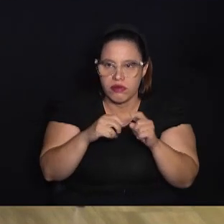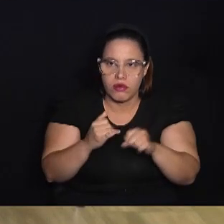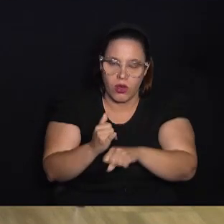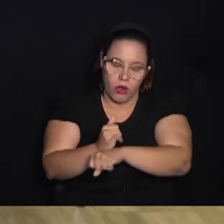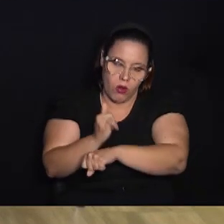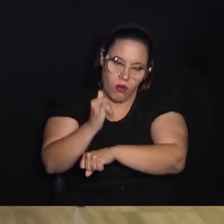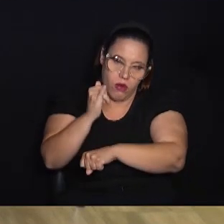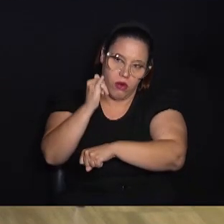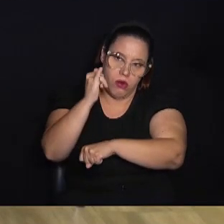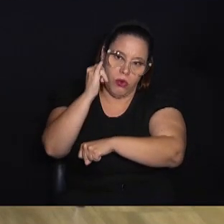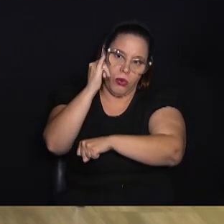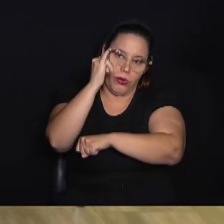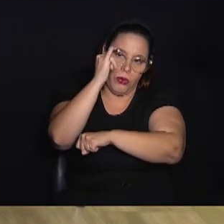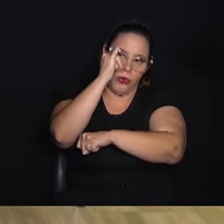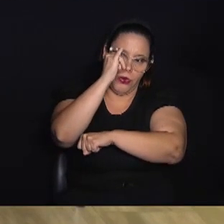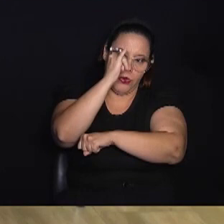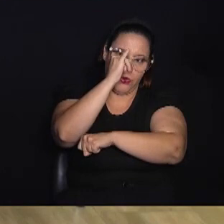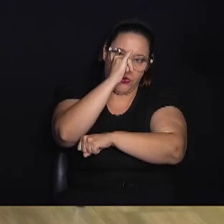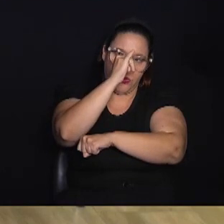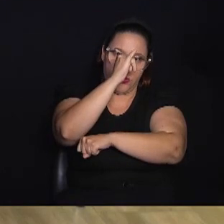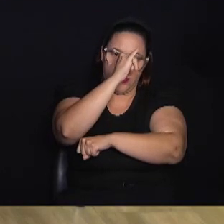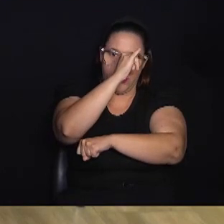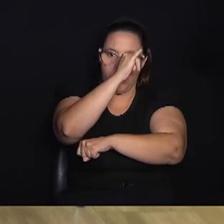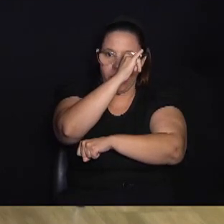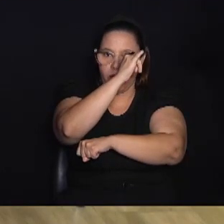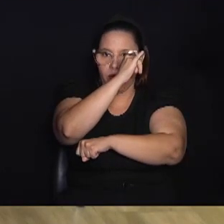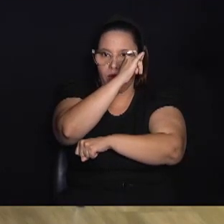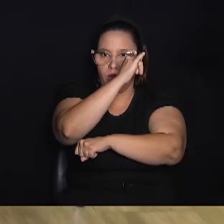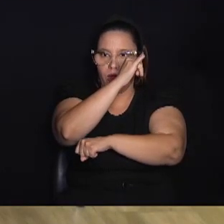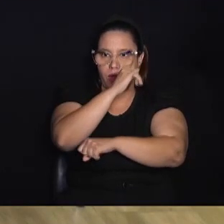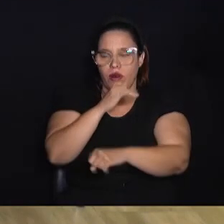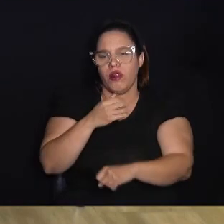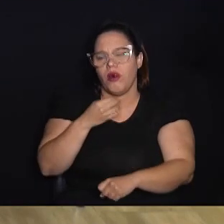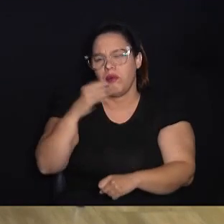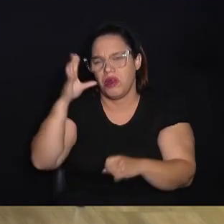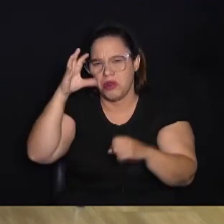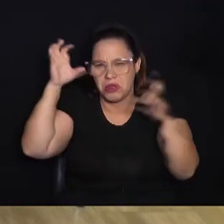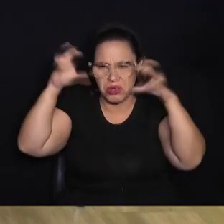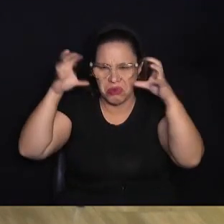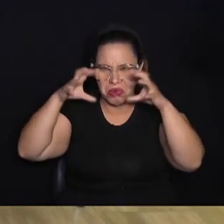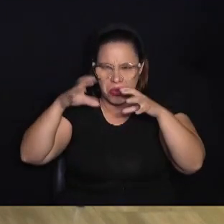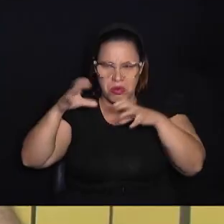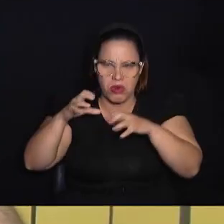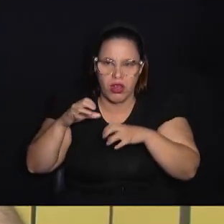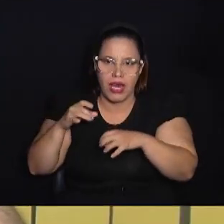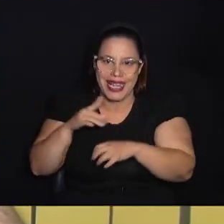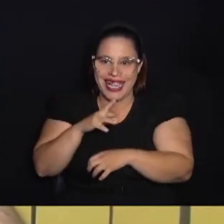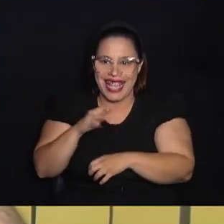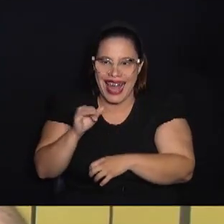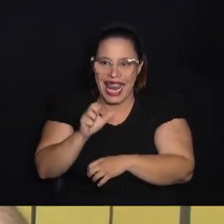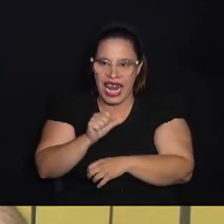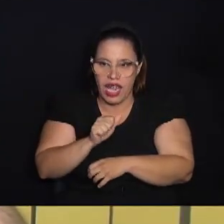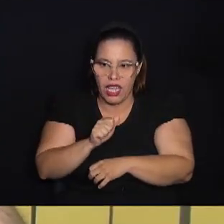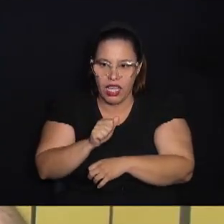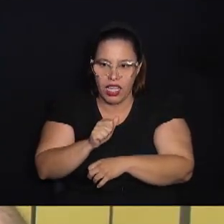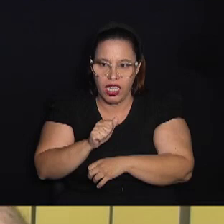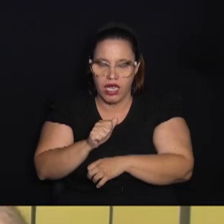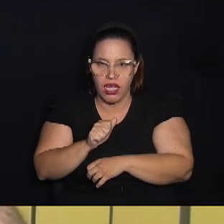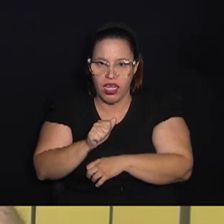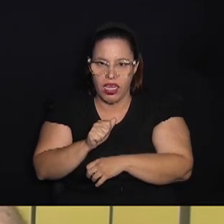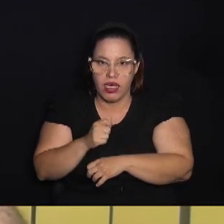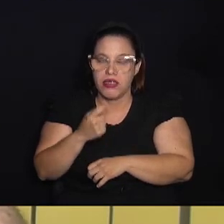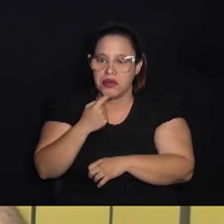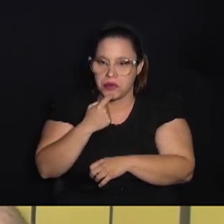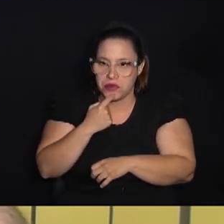saindo de saindo de Viracopos o era uma era uma noite que chovia muito era um avião que fazia escala em em em